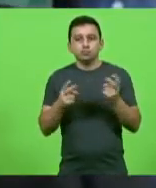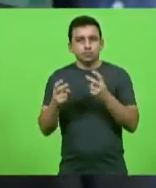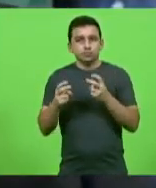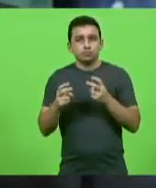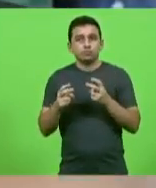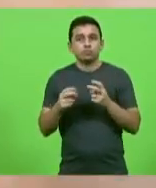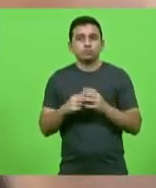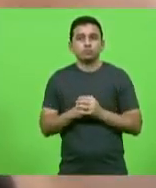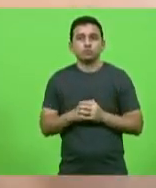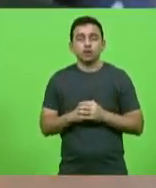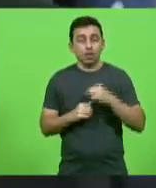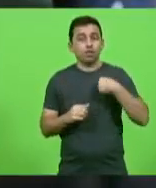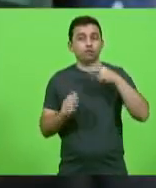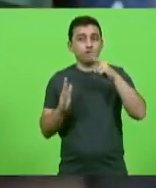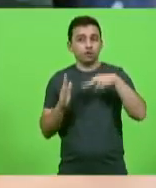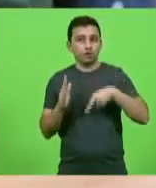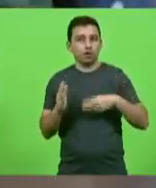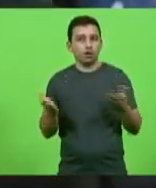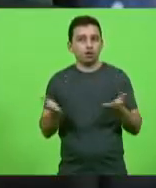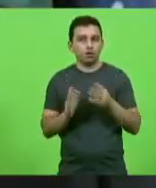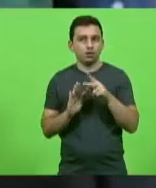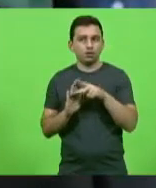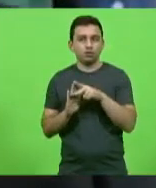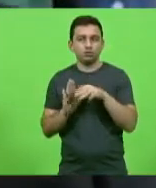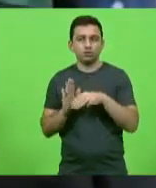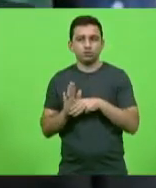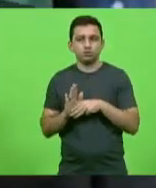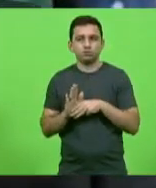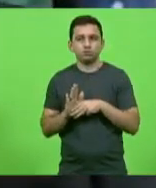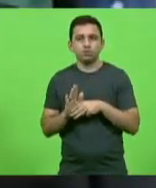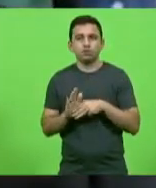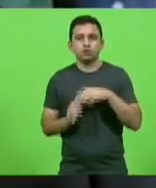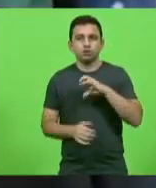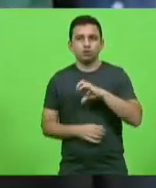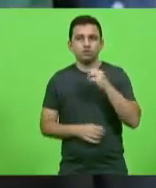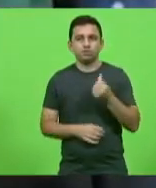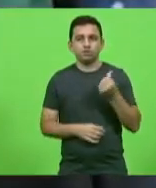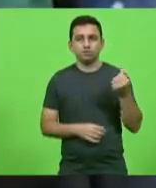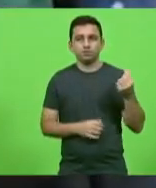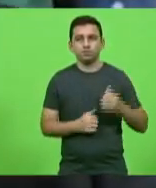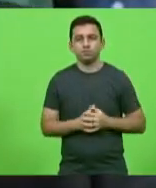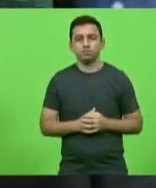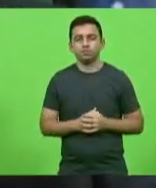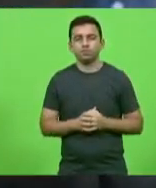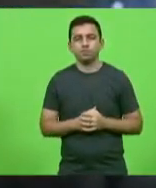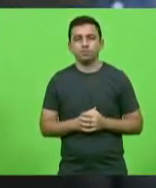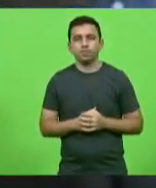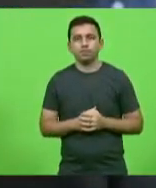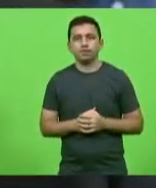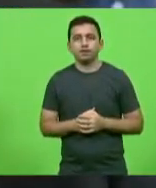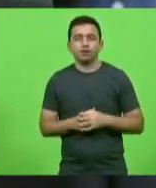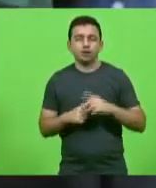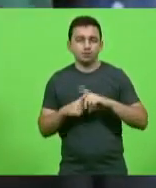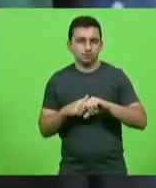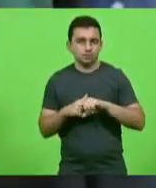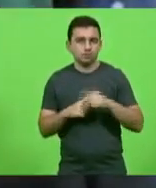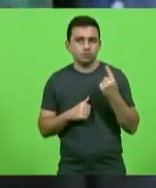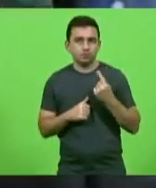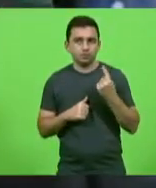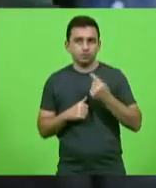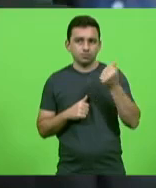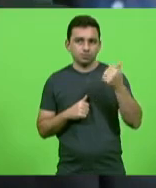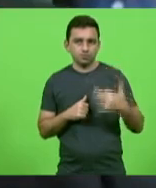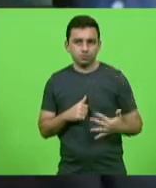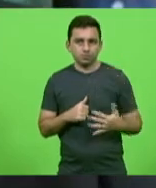a busca vou ler na íntegra amiga dá para usar de numero 9 6 meses desde o seu artigo primeiro